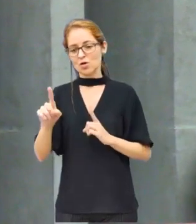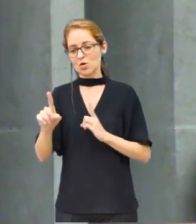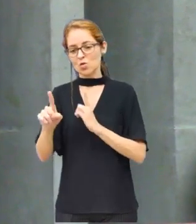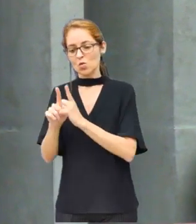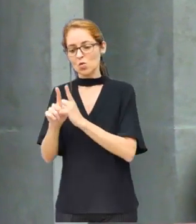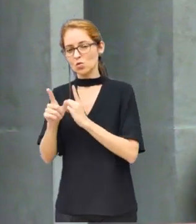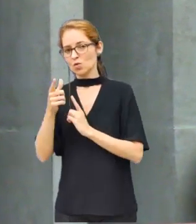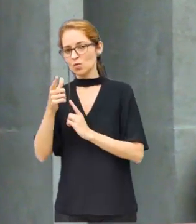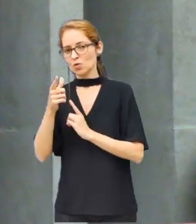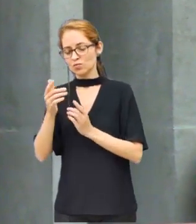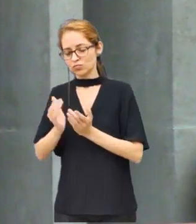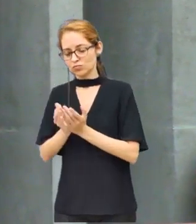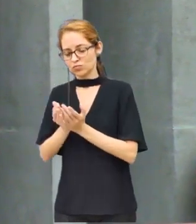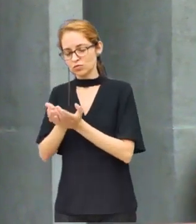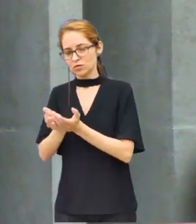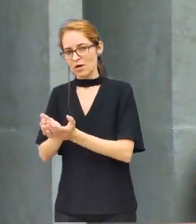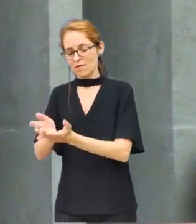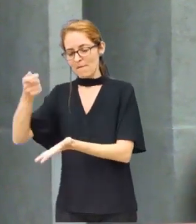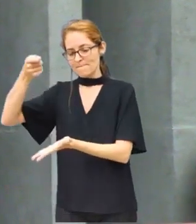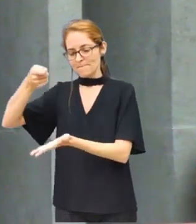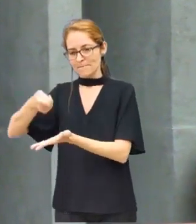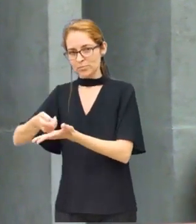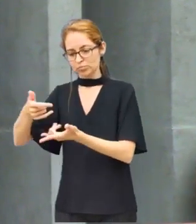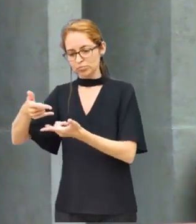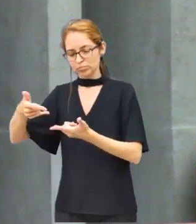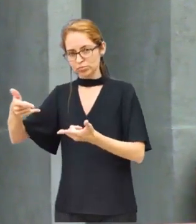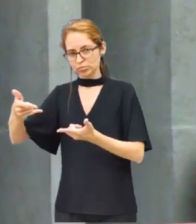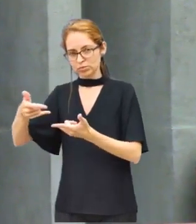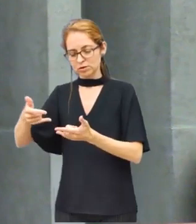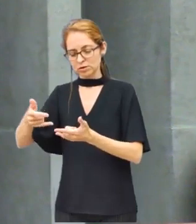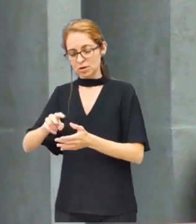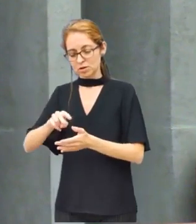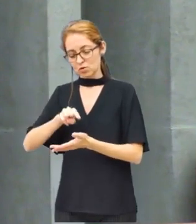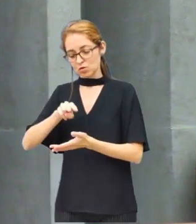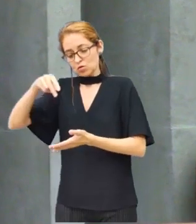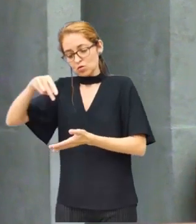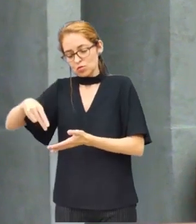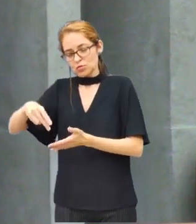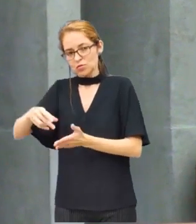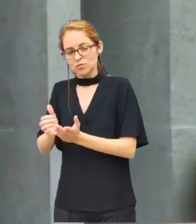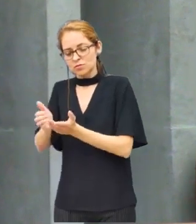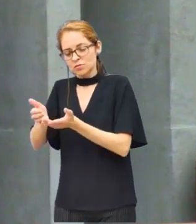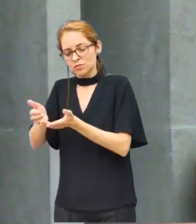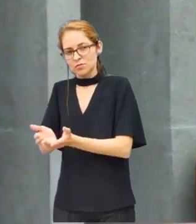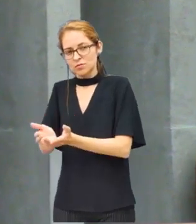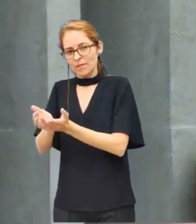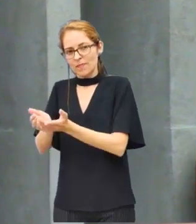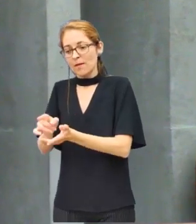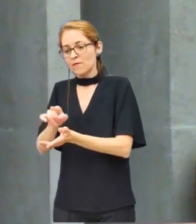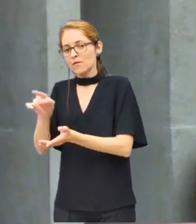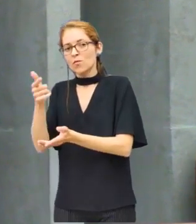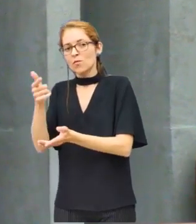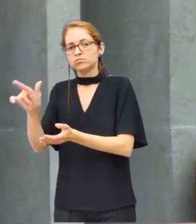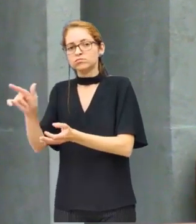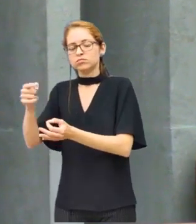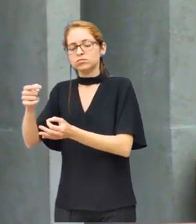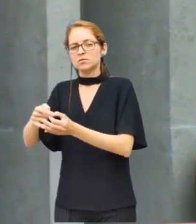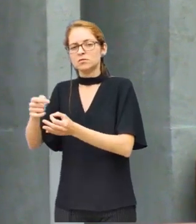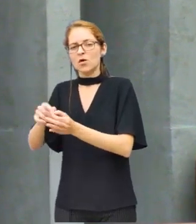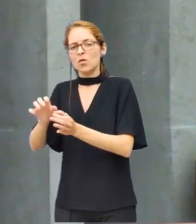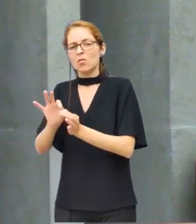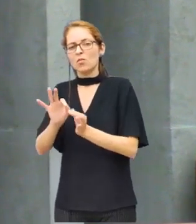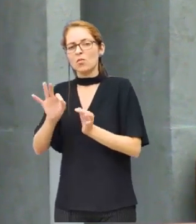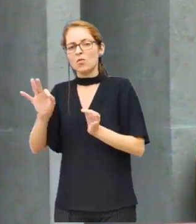para Tarsis. Pagou, pois, a sua passagem e embarcou nele para ir com eles para Tarsis, para longe